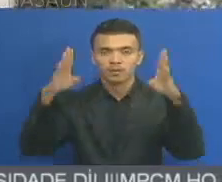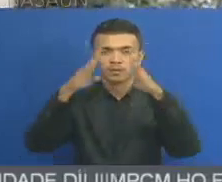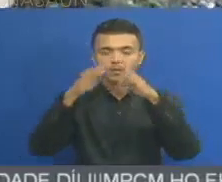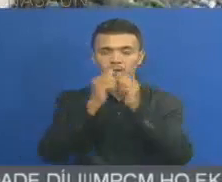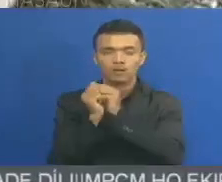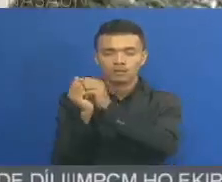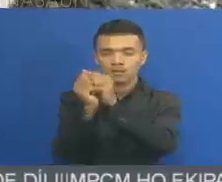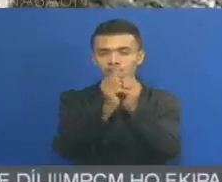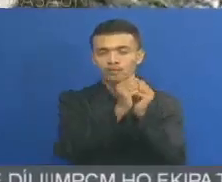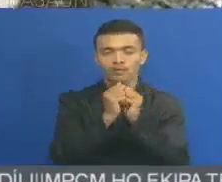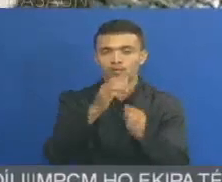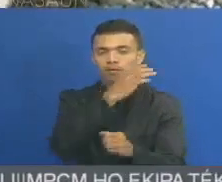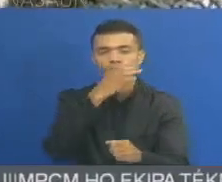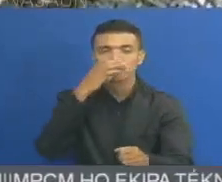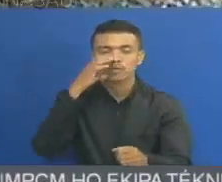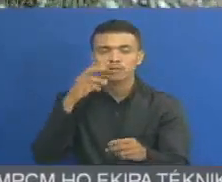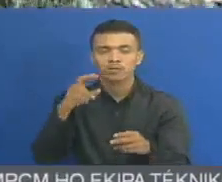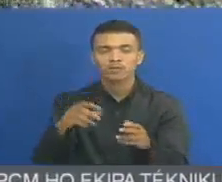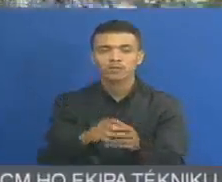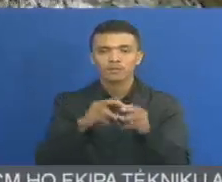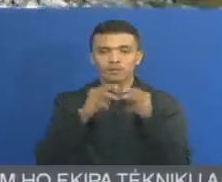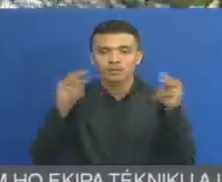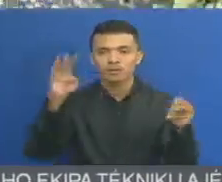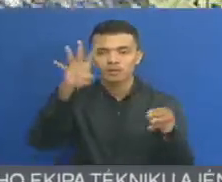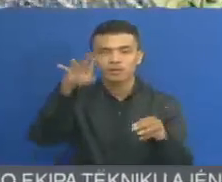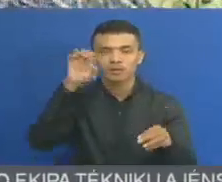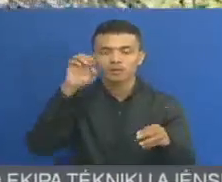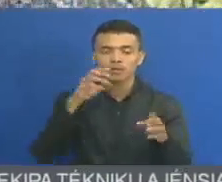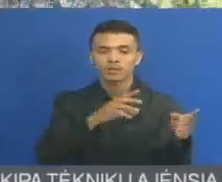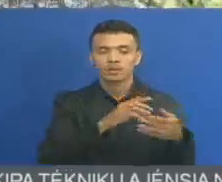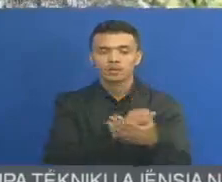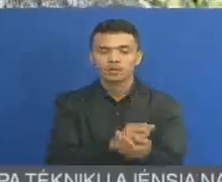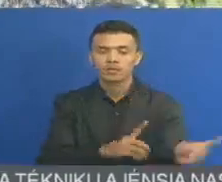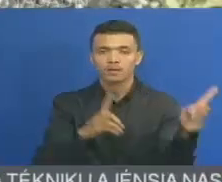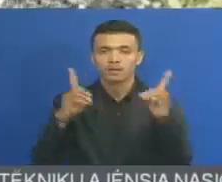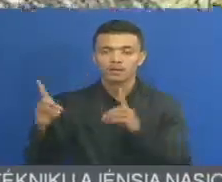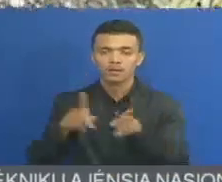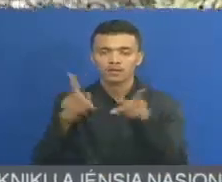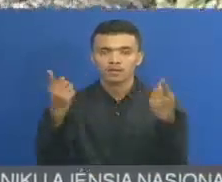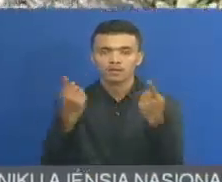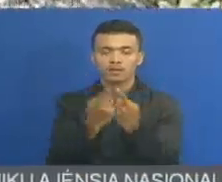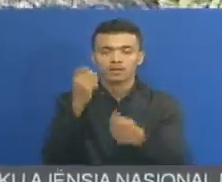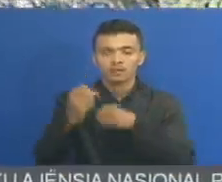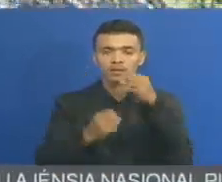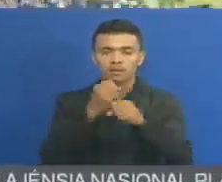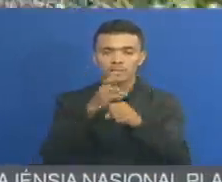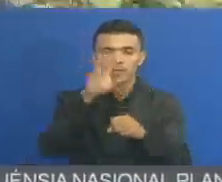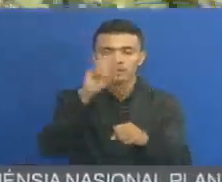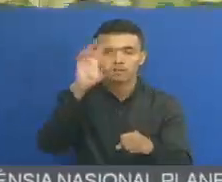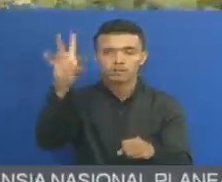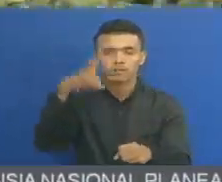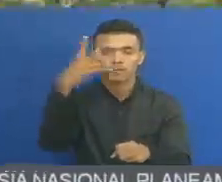plantação. Moro proteção metro atos hatne construi hose companhia montada dia e tina rihun rua sanolores em hitu,